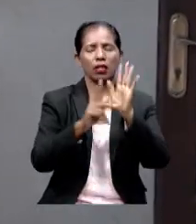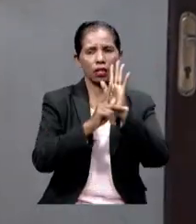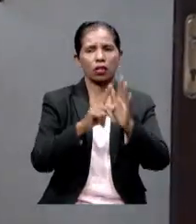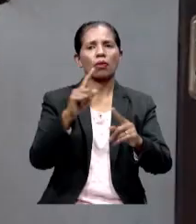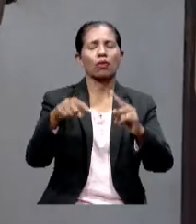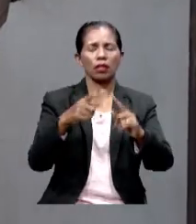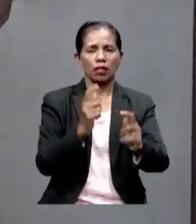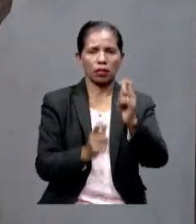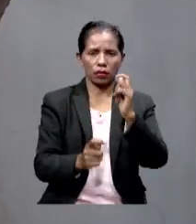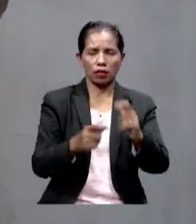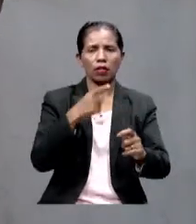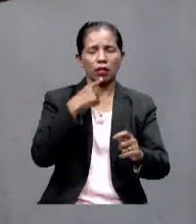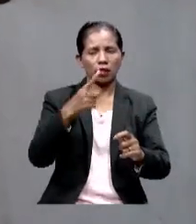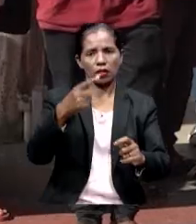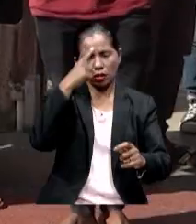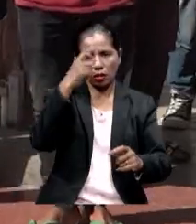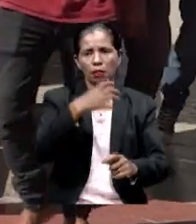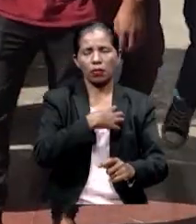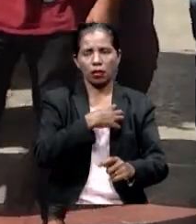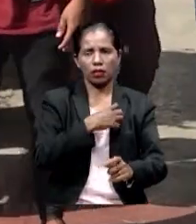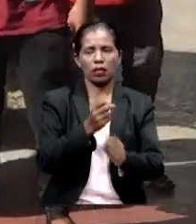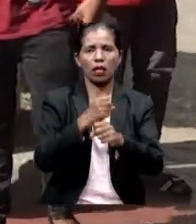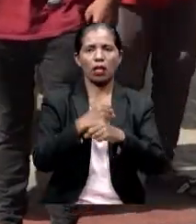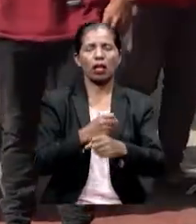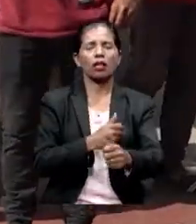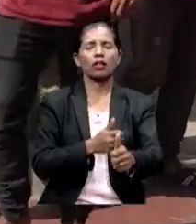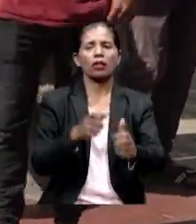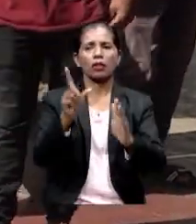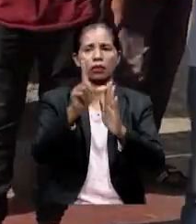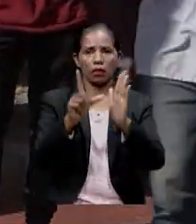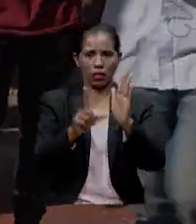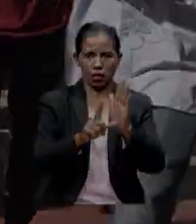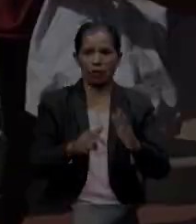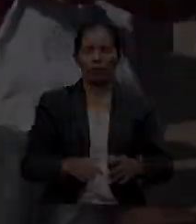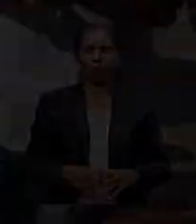tribunal notifica, tampa penitele halauknar tirlein. João Carlos Marito da Costa, GMN.